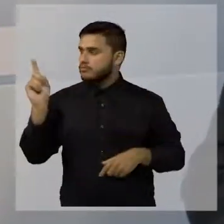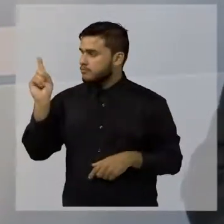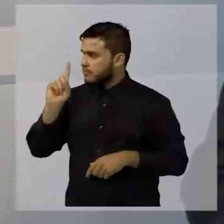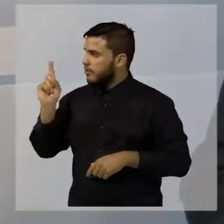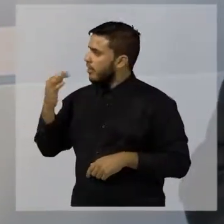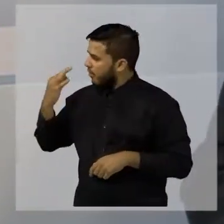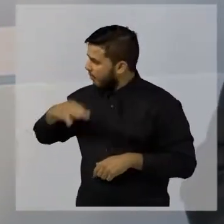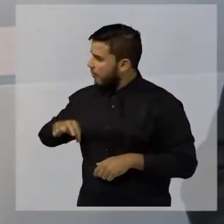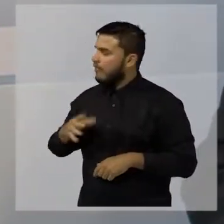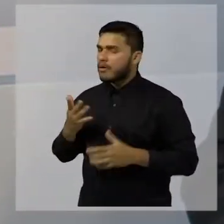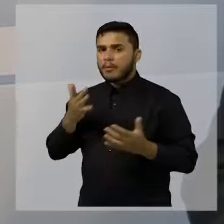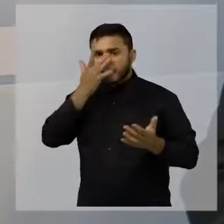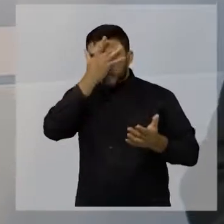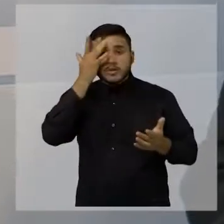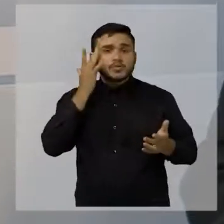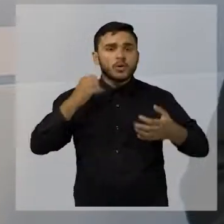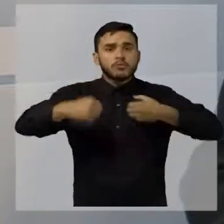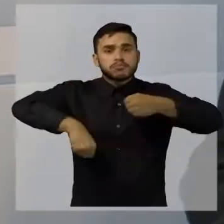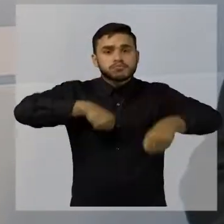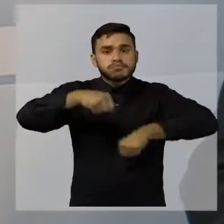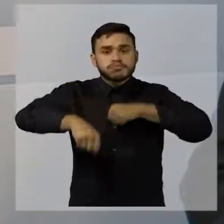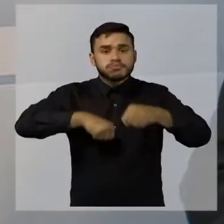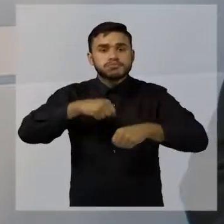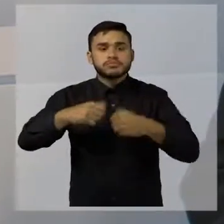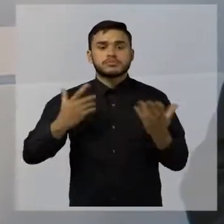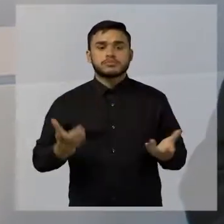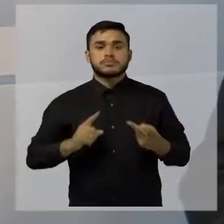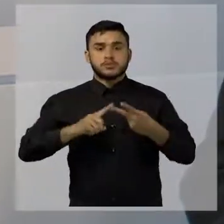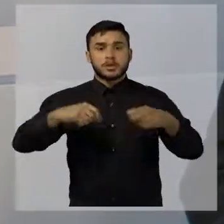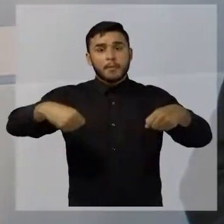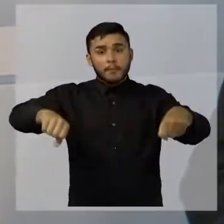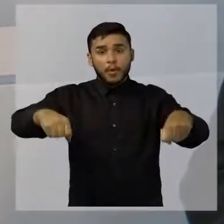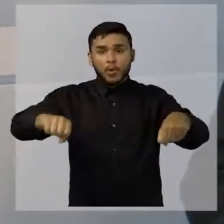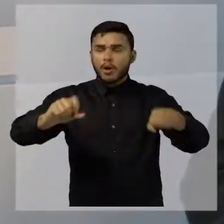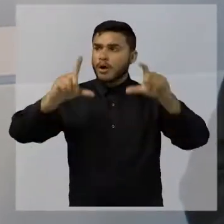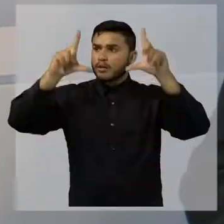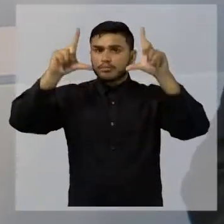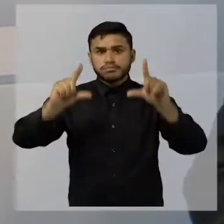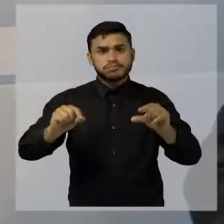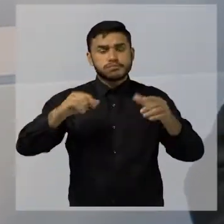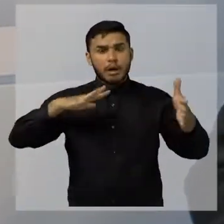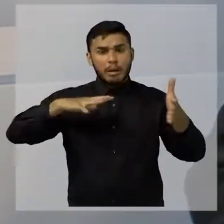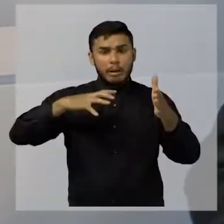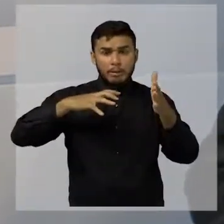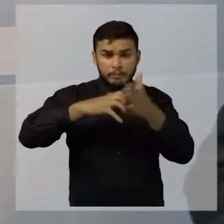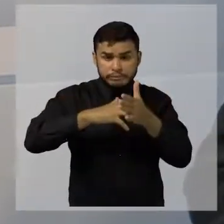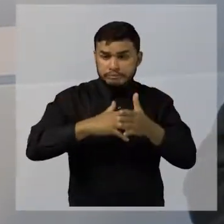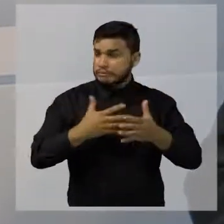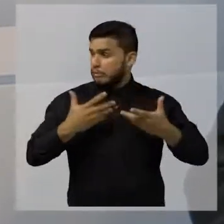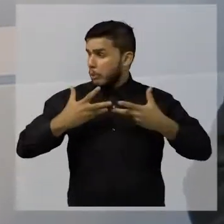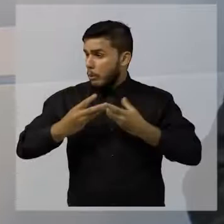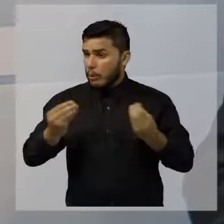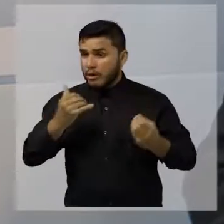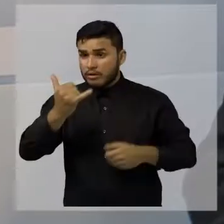bicicleta, o respeito, né? O pessoal que anda de moto diminuiu bastante o número de acidentes. Aí isso aí repercute, porque a partir do instante que